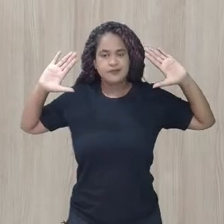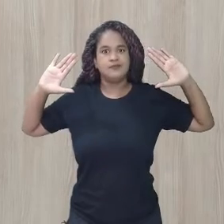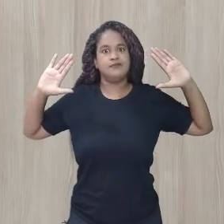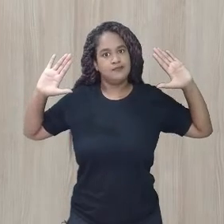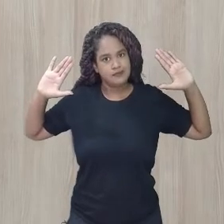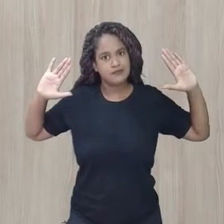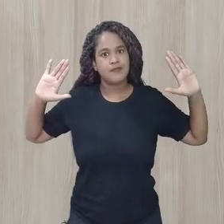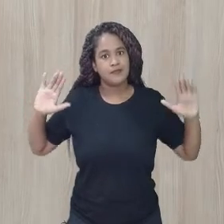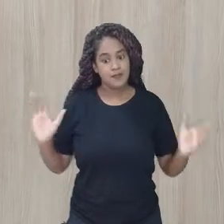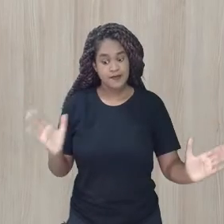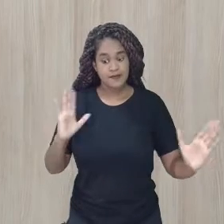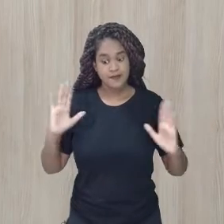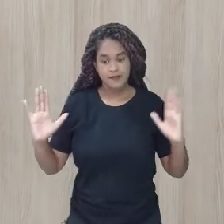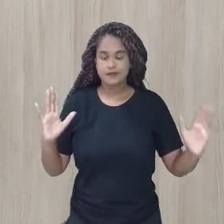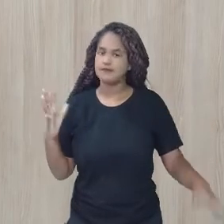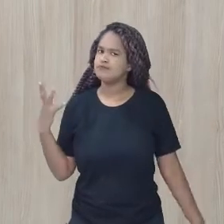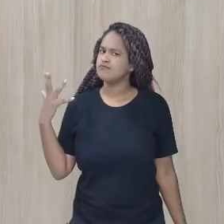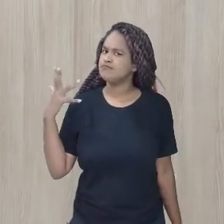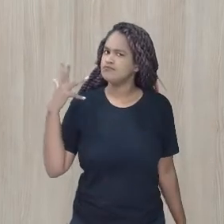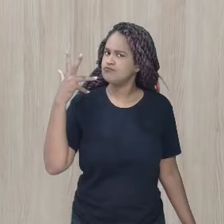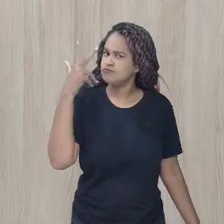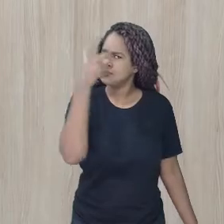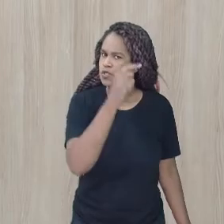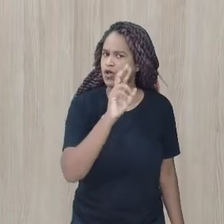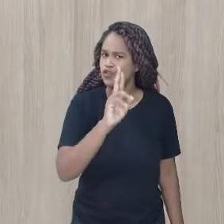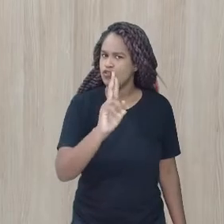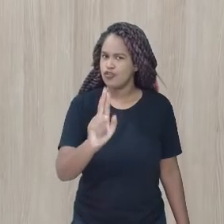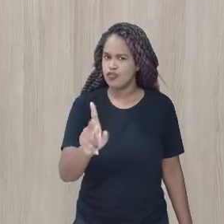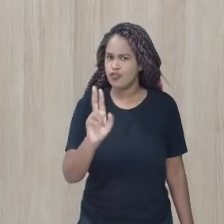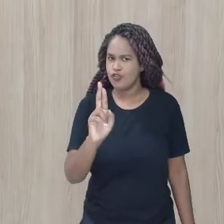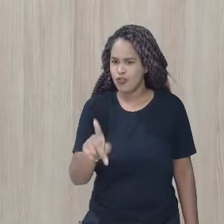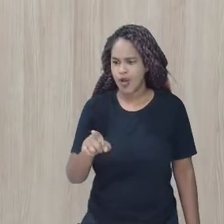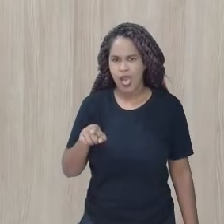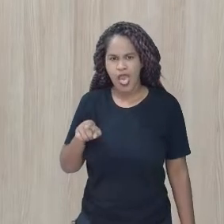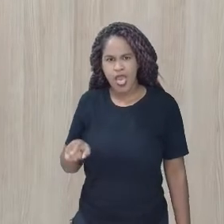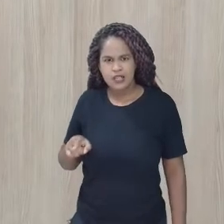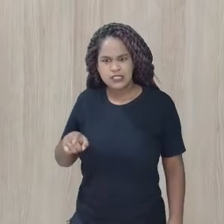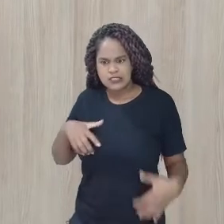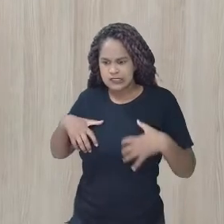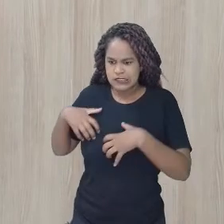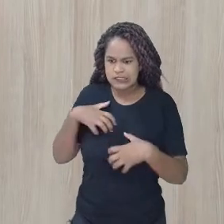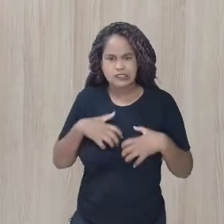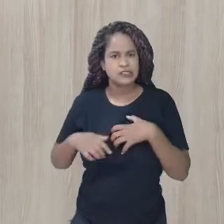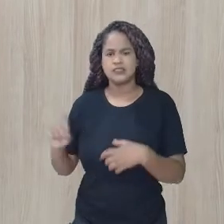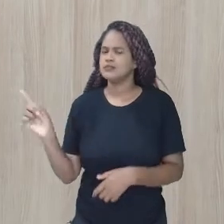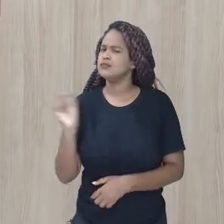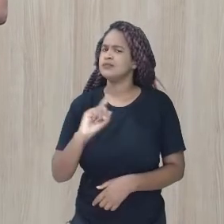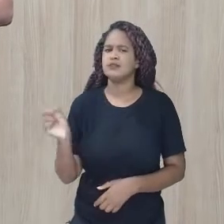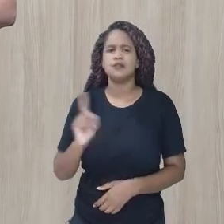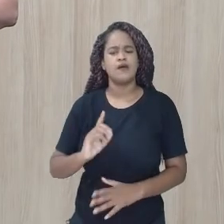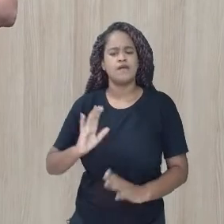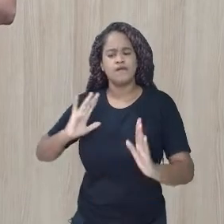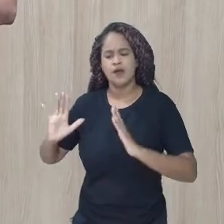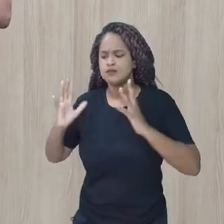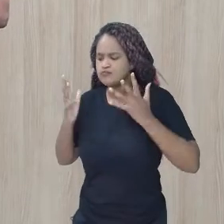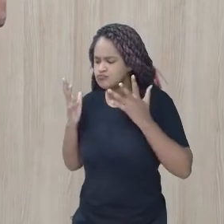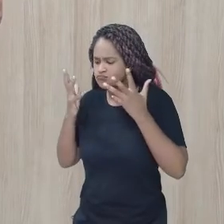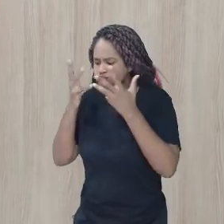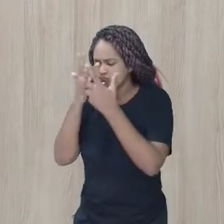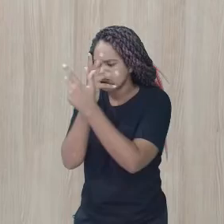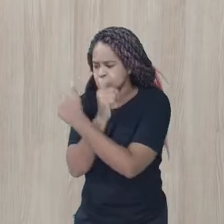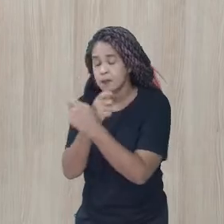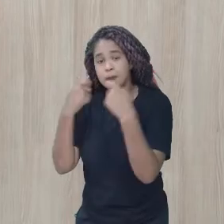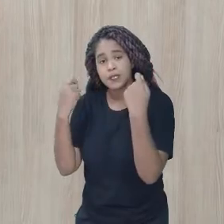fase linda, não é a fase da aborrecência. É a fase mais linda e que precisa de toda a